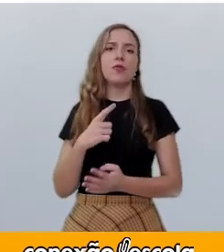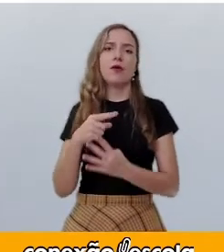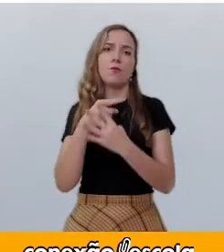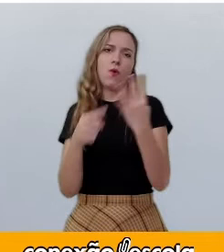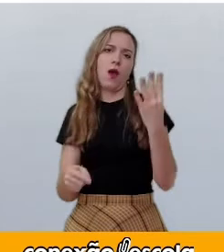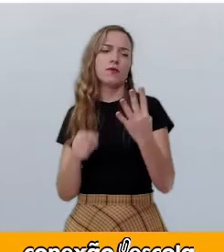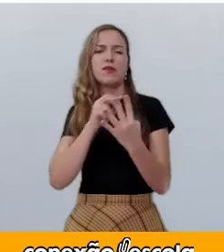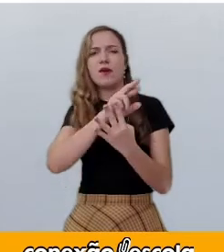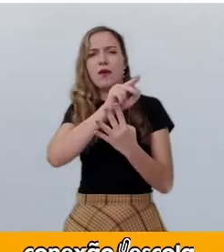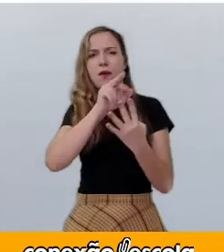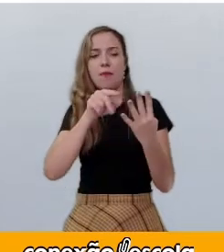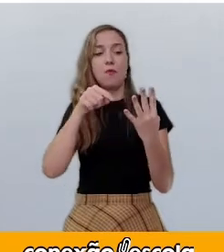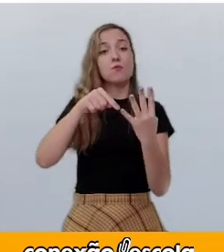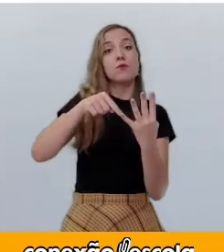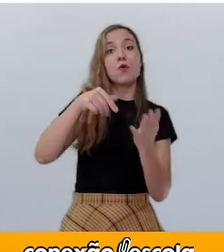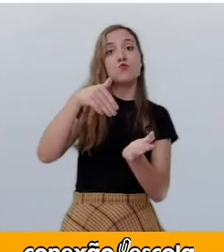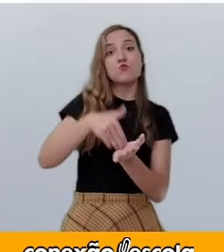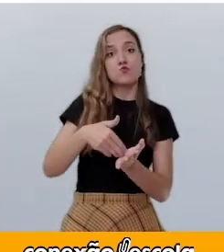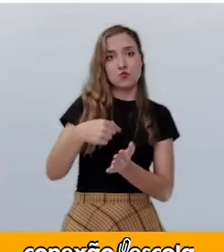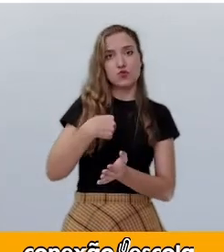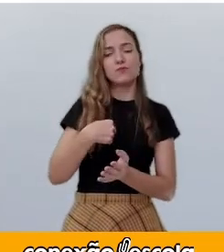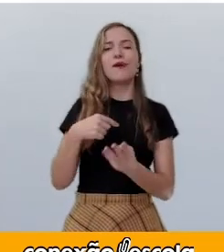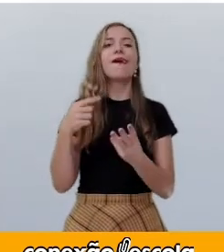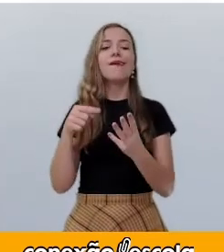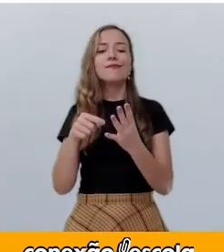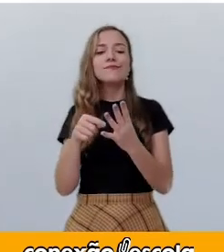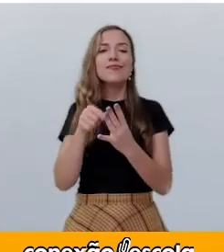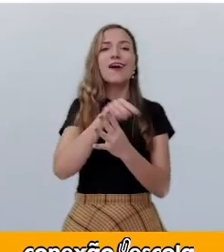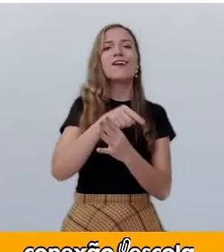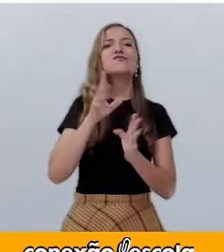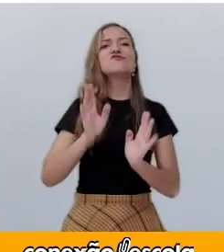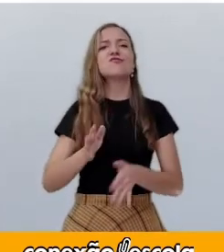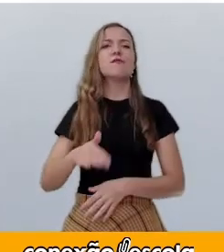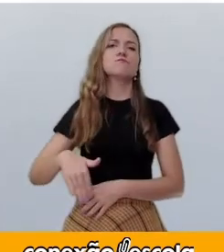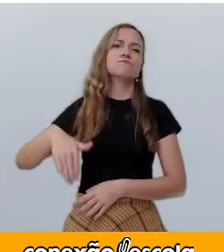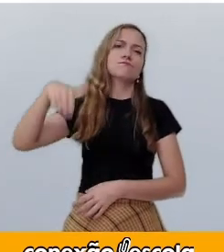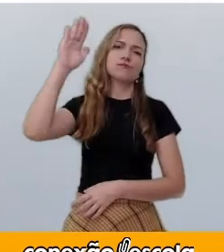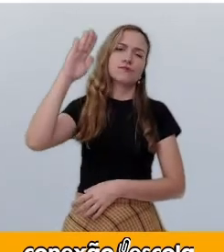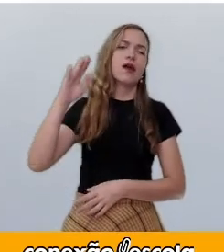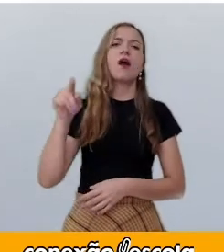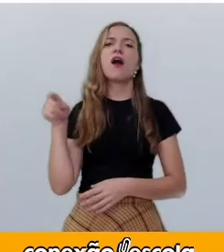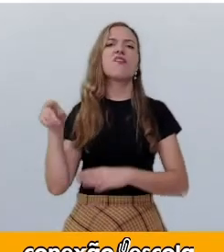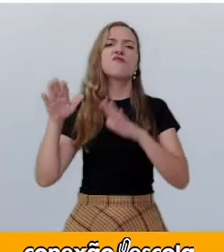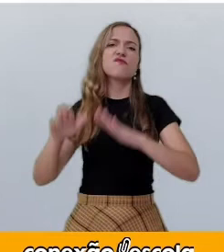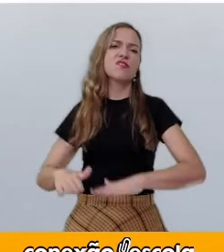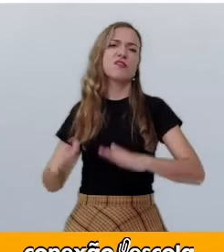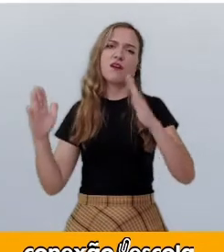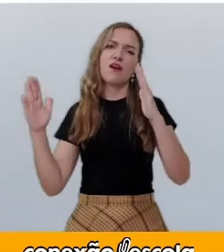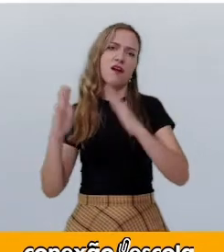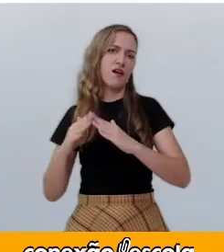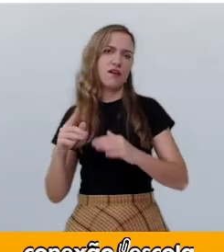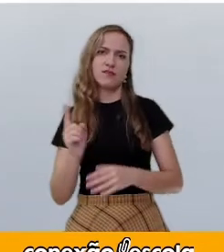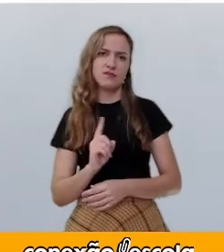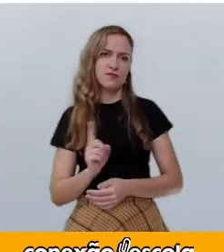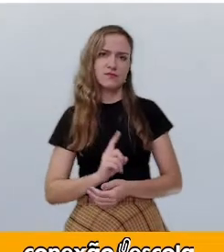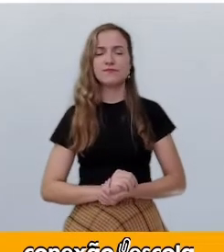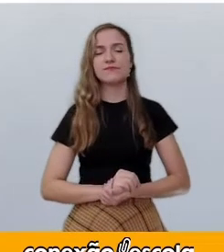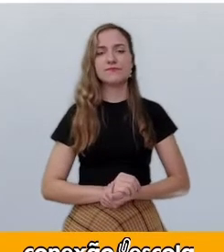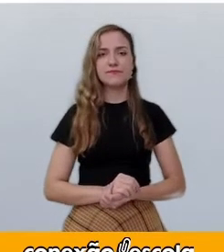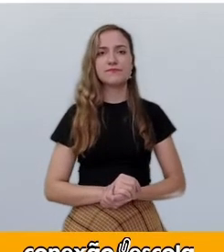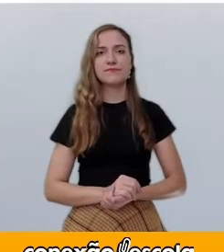irmãos e nessa época ele já eram maiores e não ficavam tanto em nossa